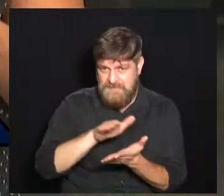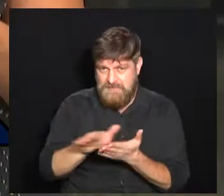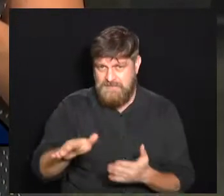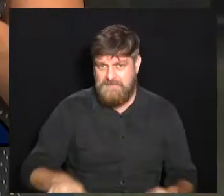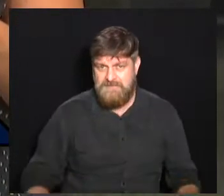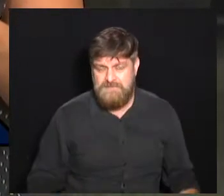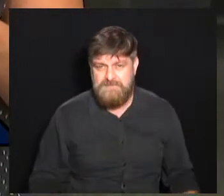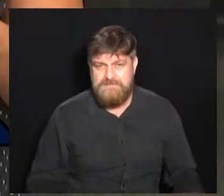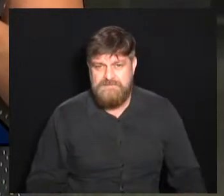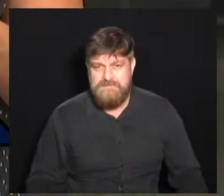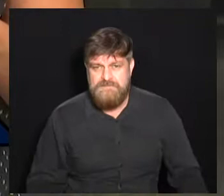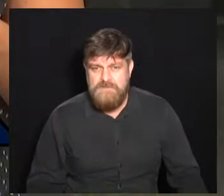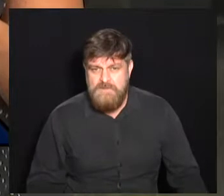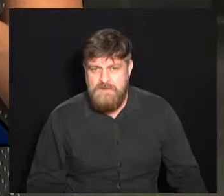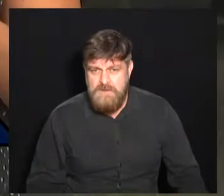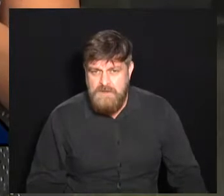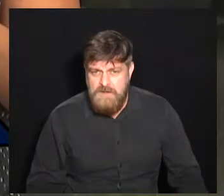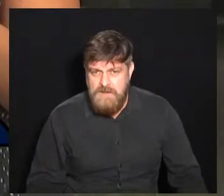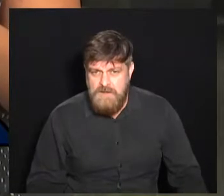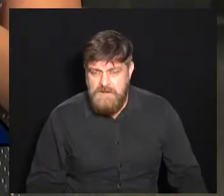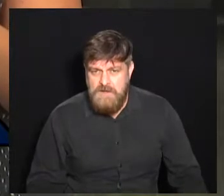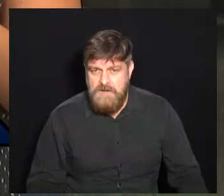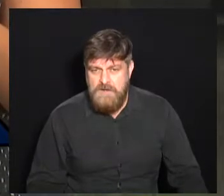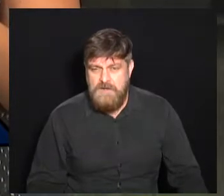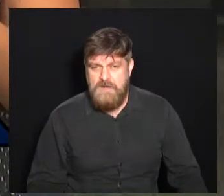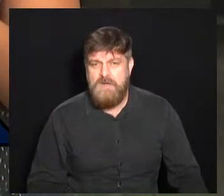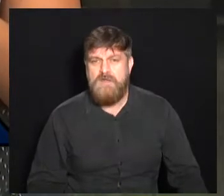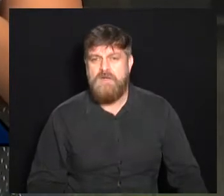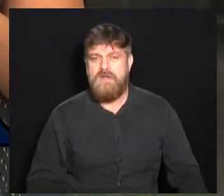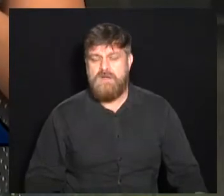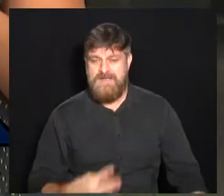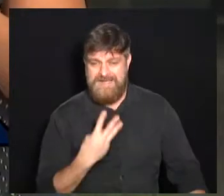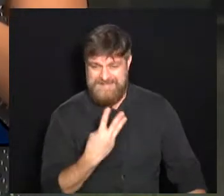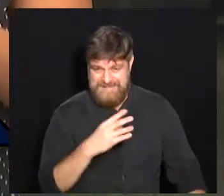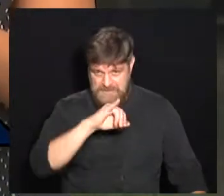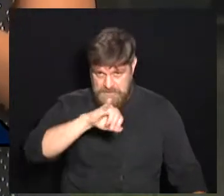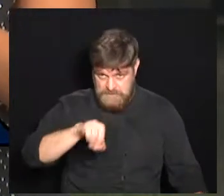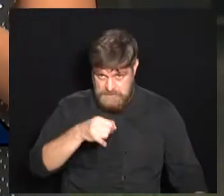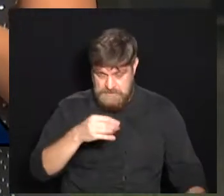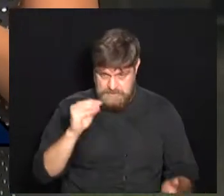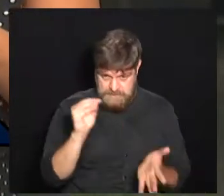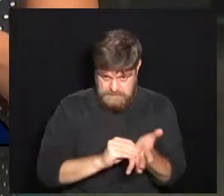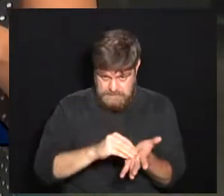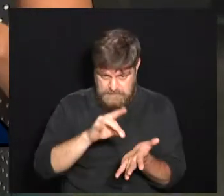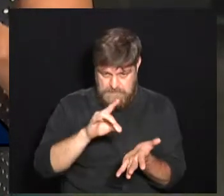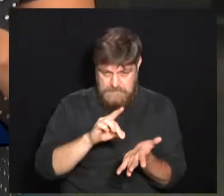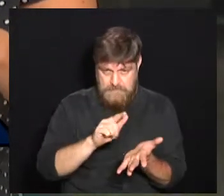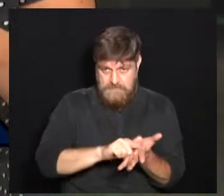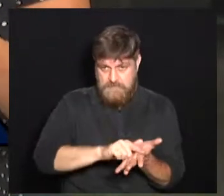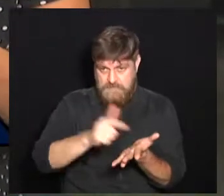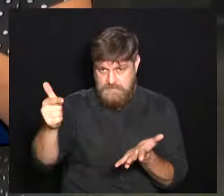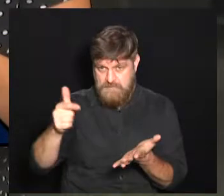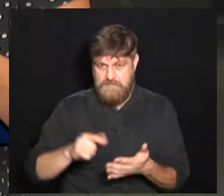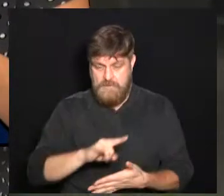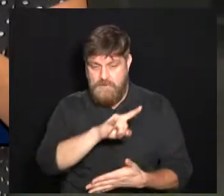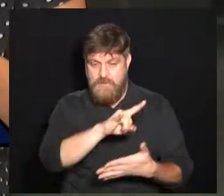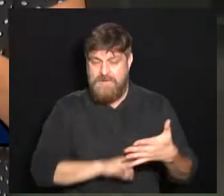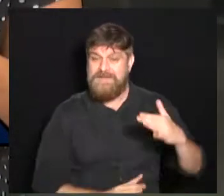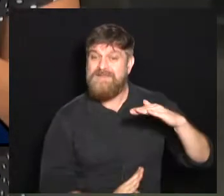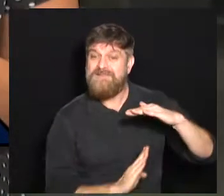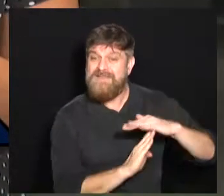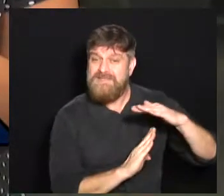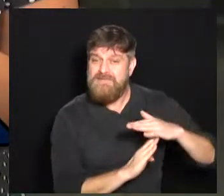comunicado, foi através de comunicado mesmo. Foi comunicado no dia 3 de janeiro. Isso. Ó, e que o contrato se encerraria no